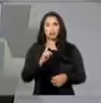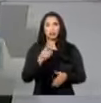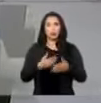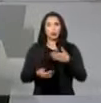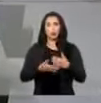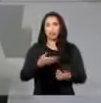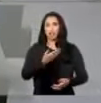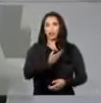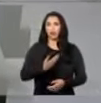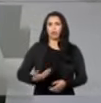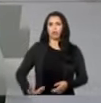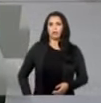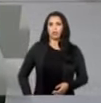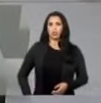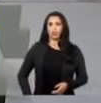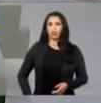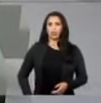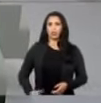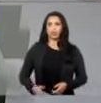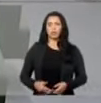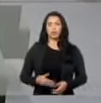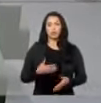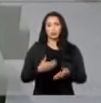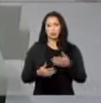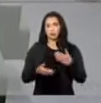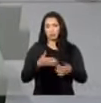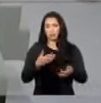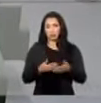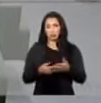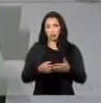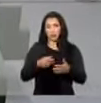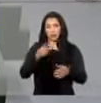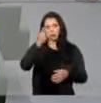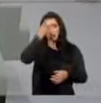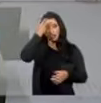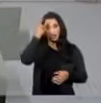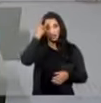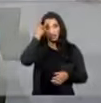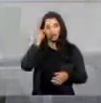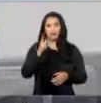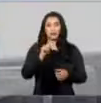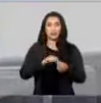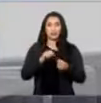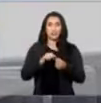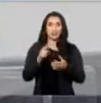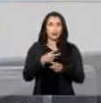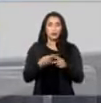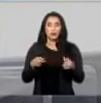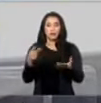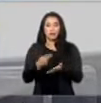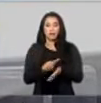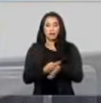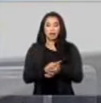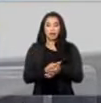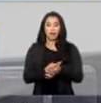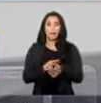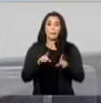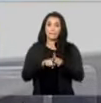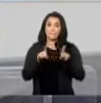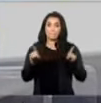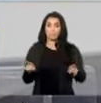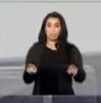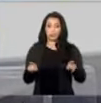qualquer governo pode ter pessoas equivocadas querendo agradar seus superiores e tomando passos equivocados, que essa estrutura